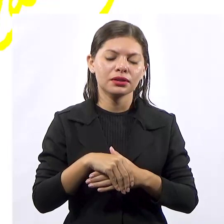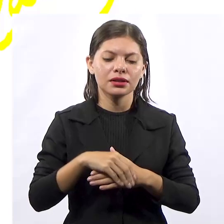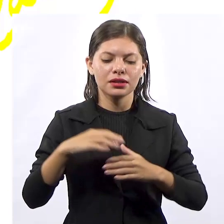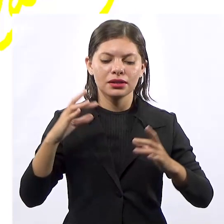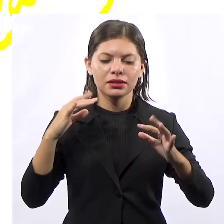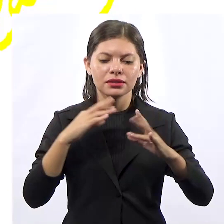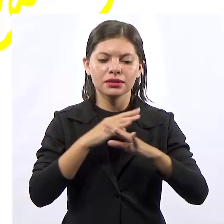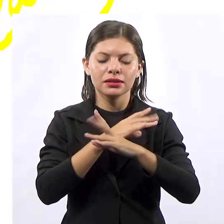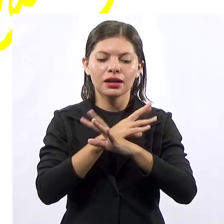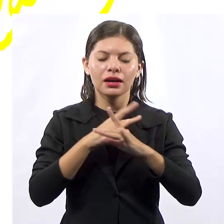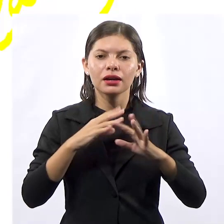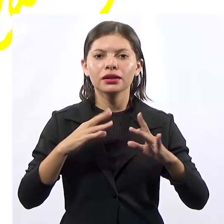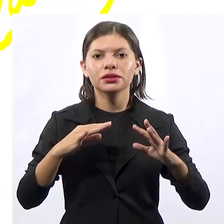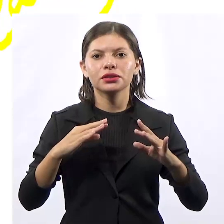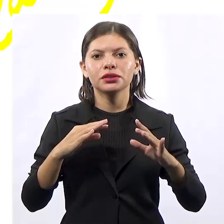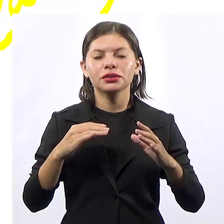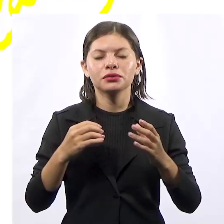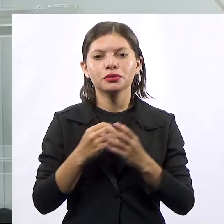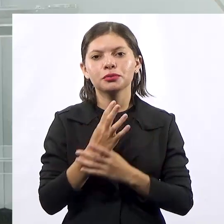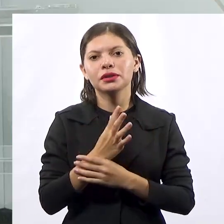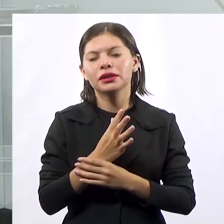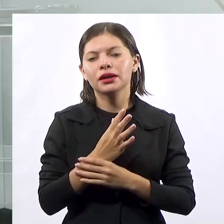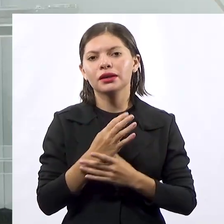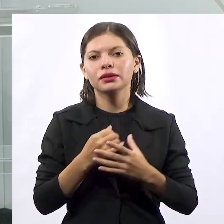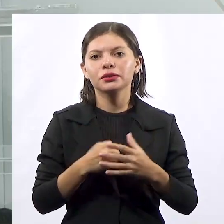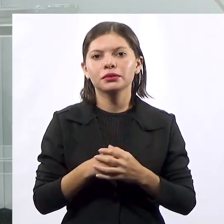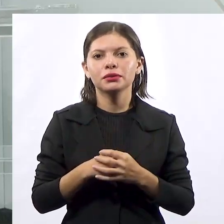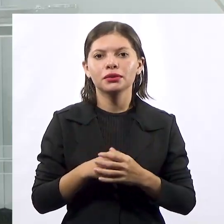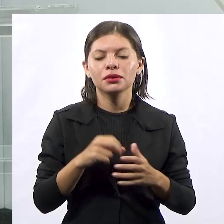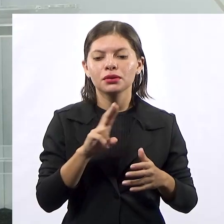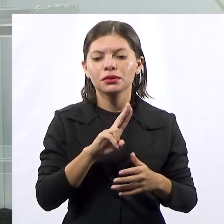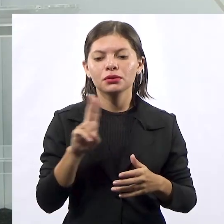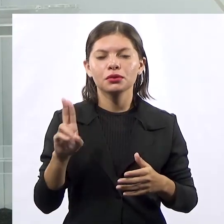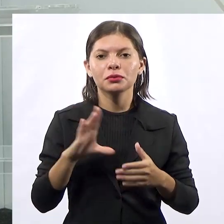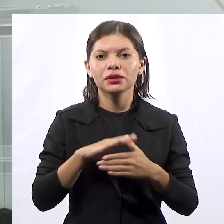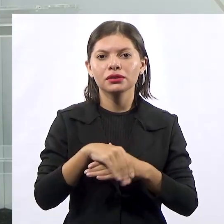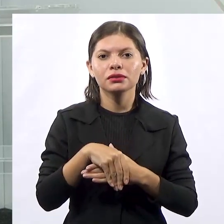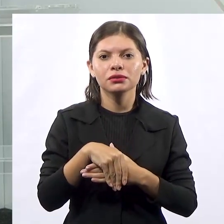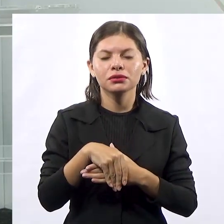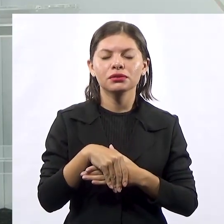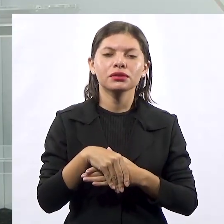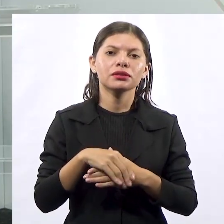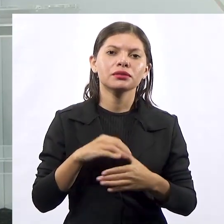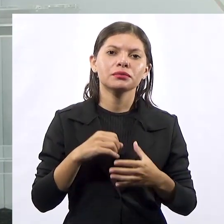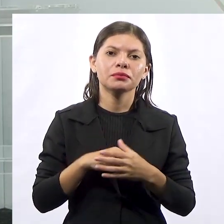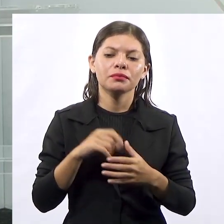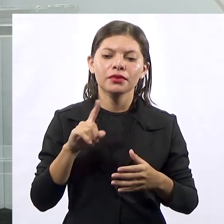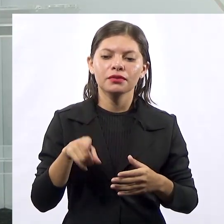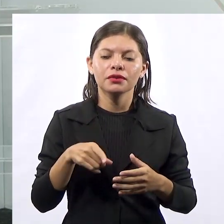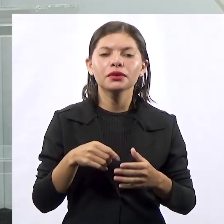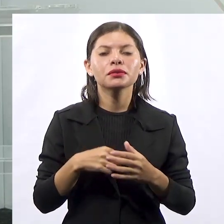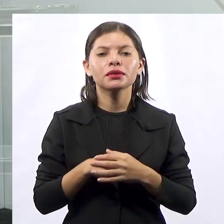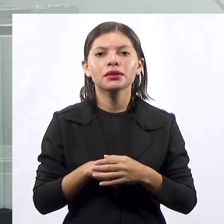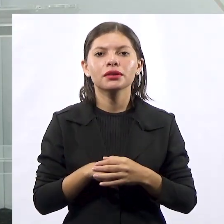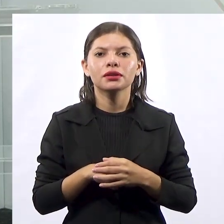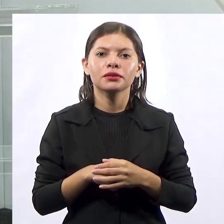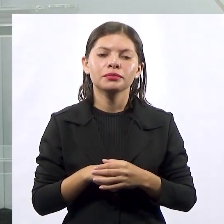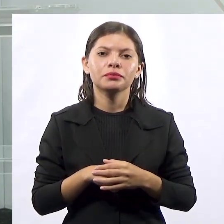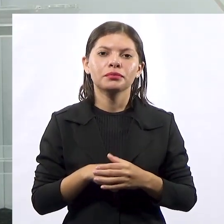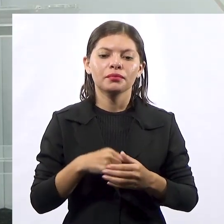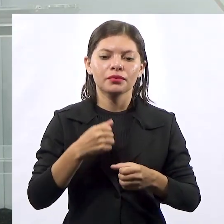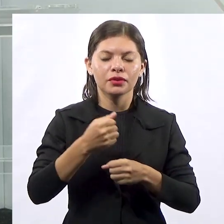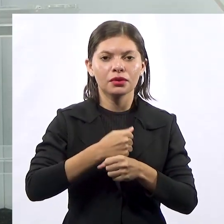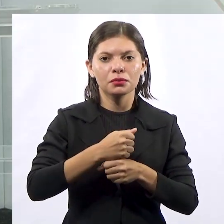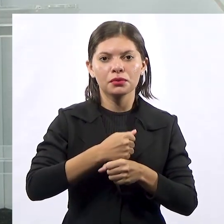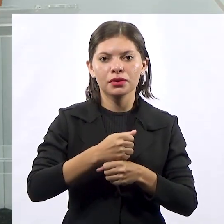A cidade onde o livro foi publicado, seguido de 2 pontos, o nome da editora, seguido de vírgula e o ano da